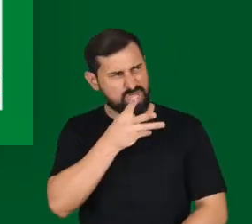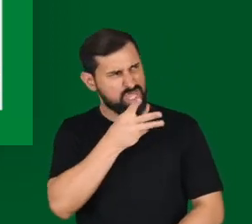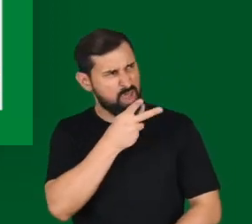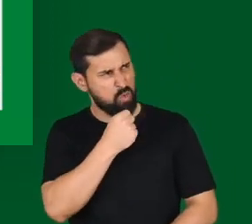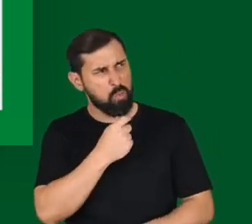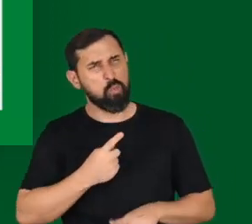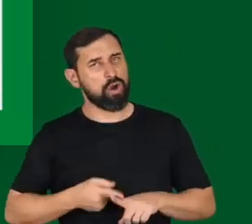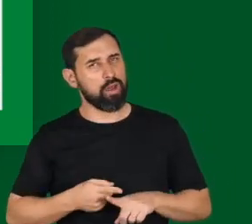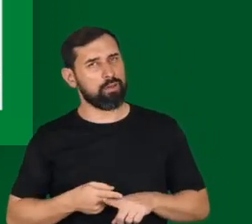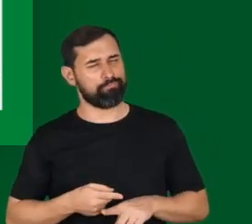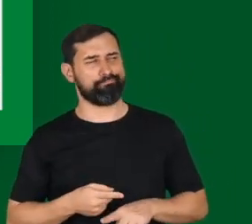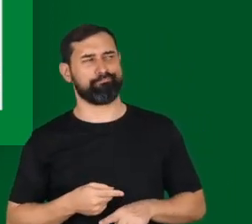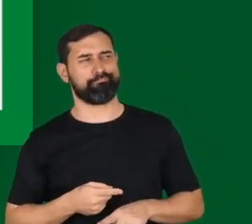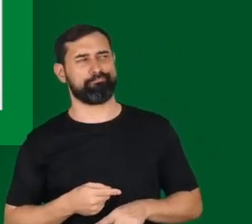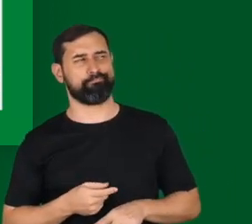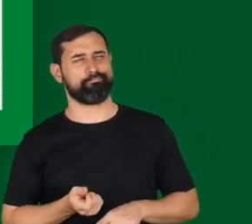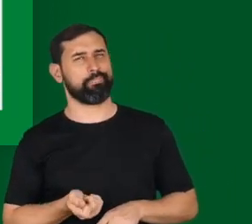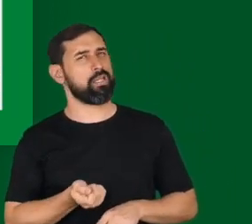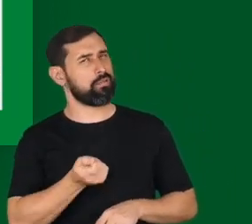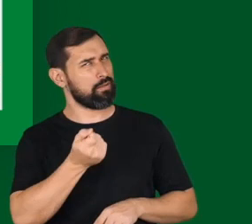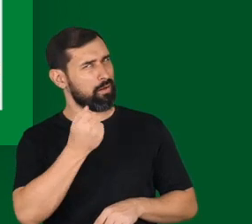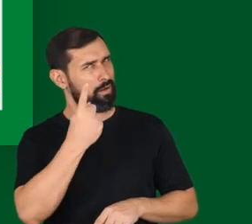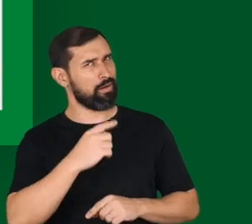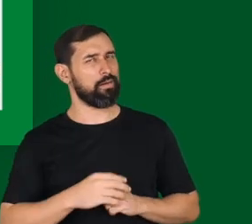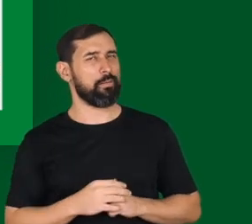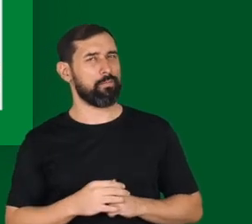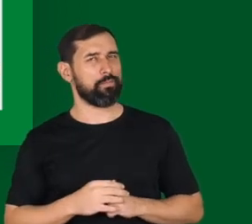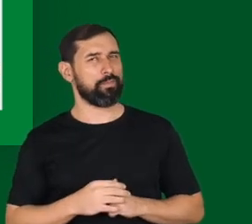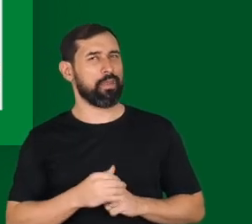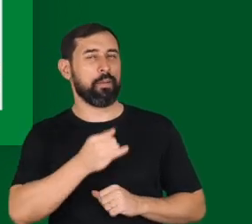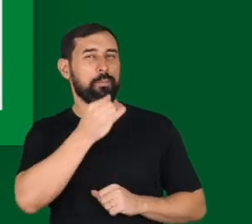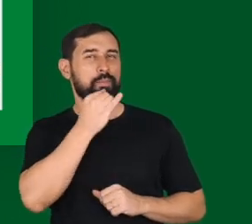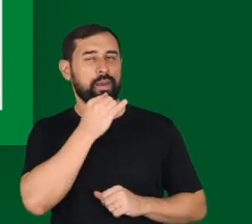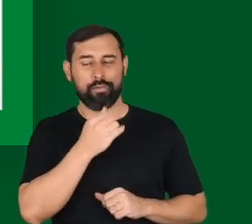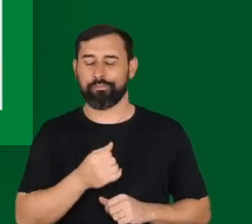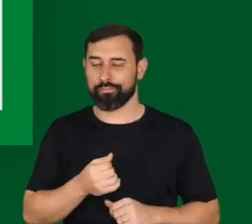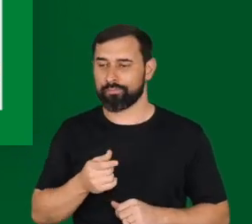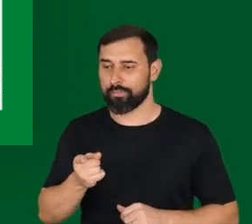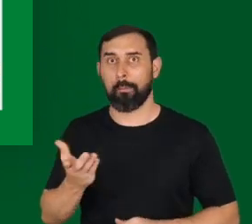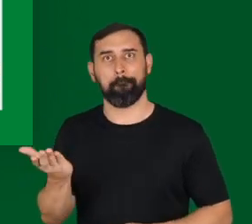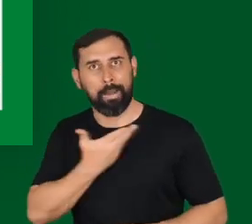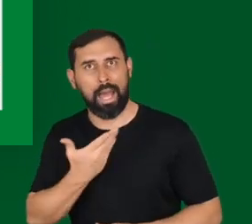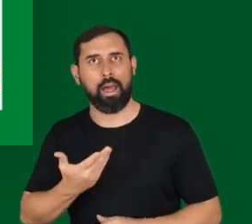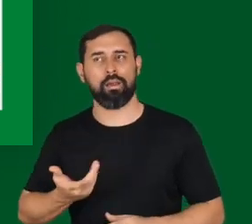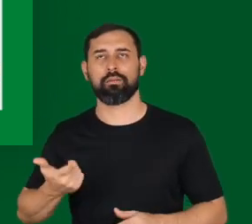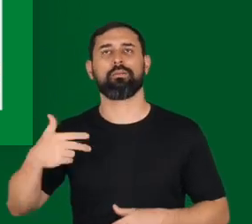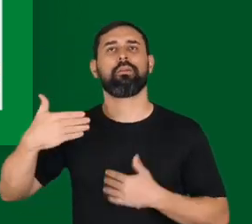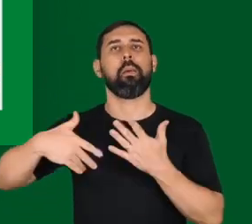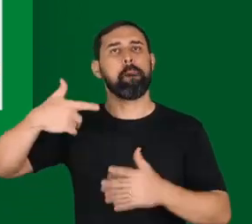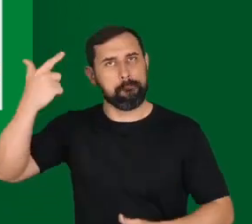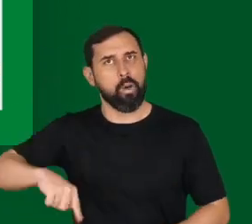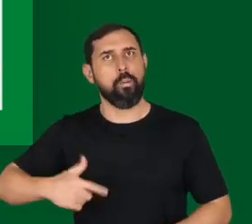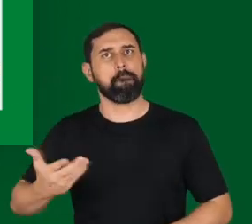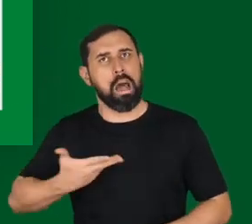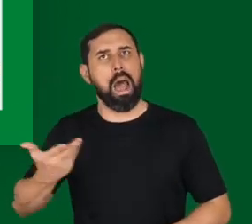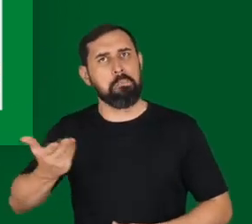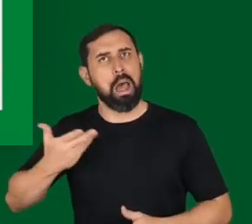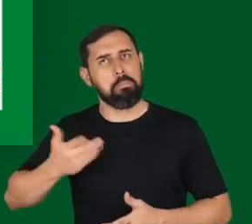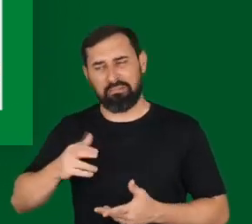ajuda? Então é uma suspeita. Quando eu tenho repetidas histórias de trauma, então, principalmente no PS, né, a